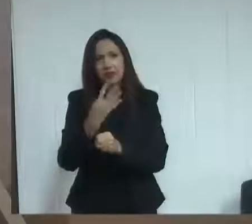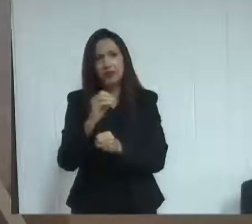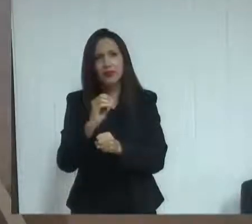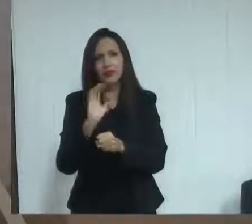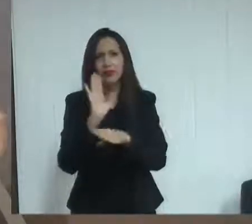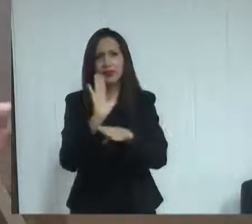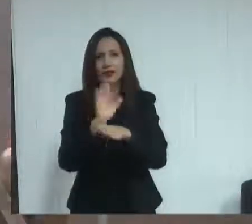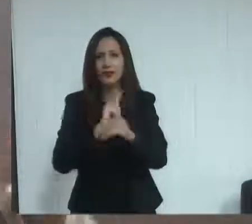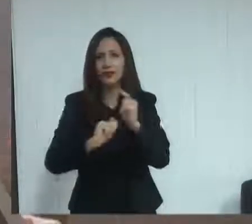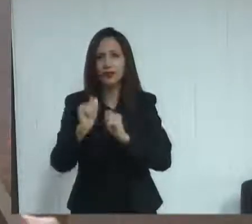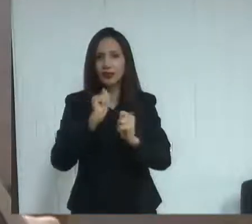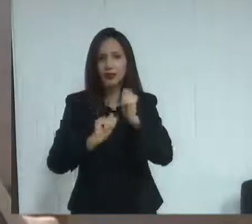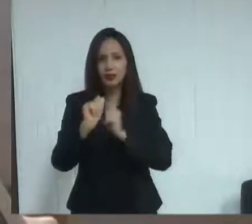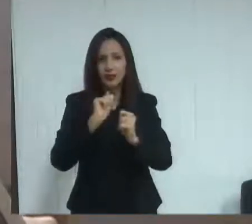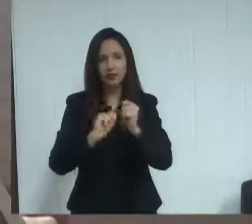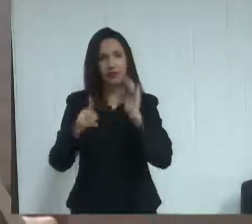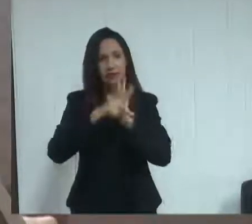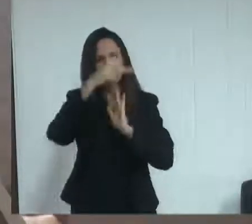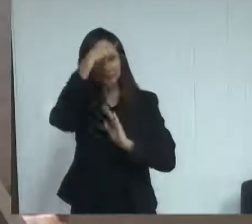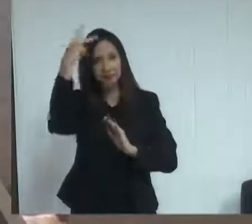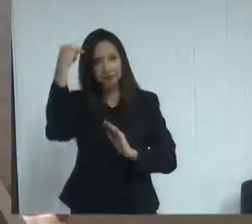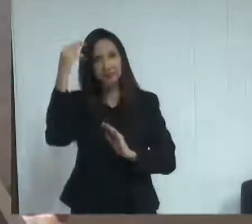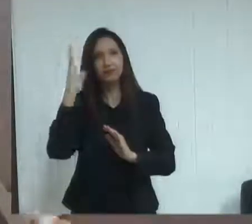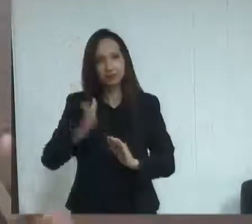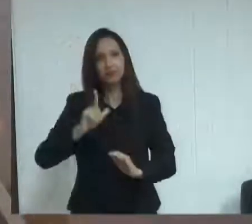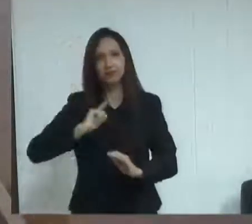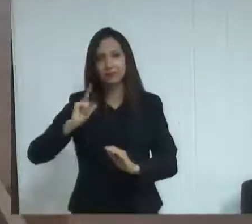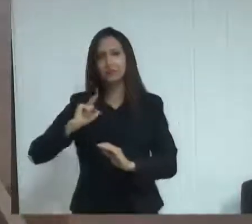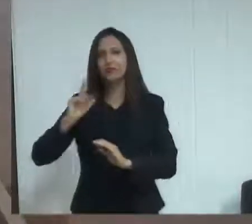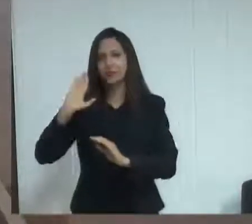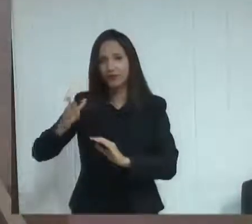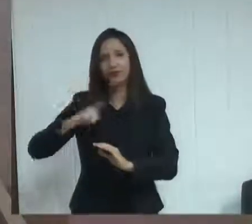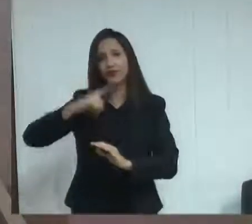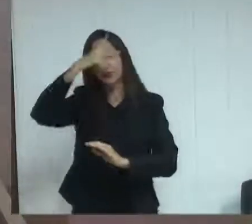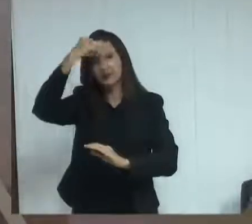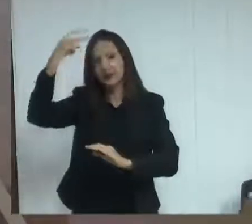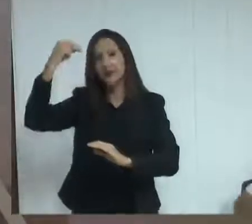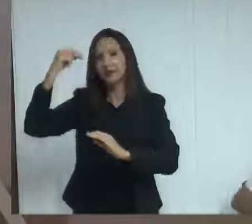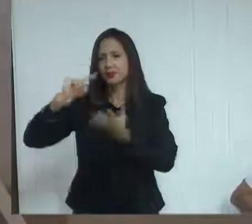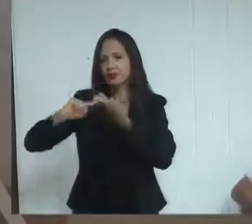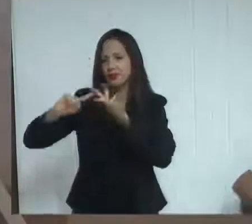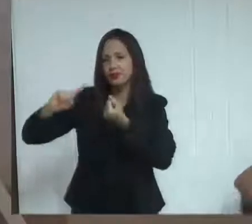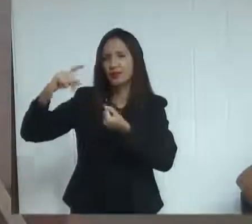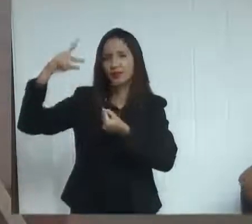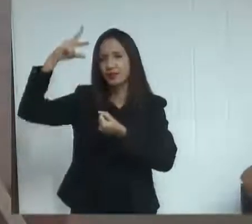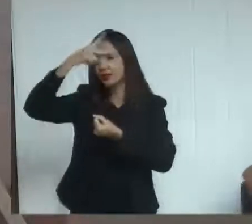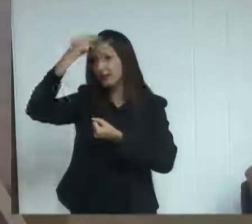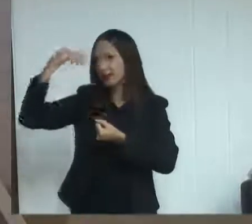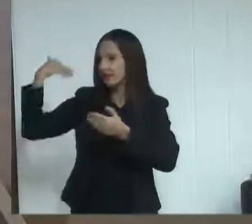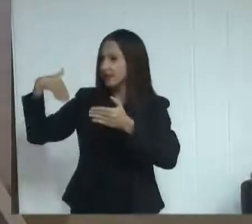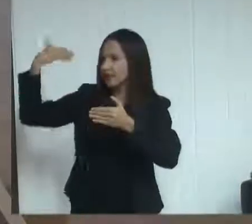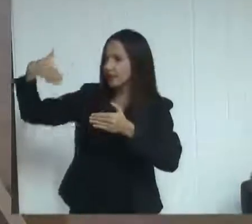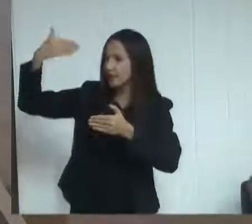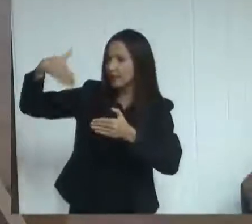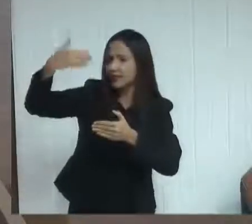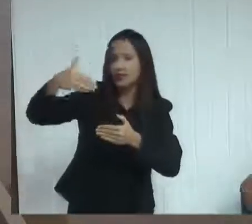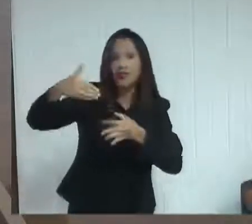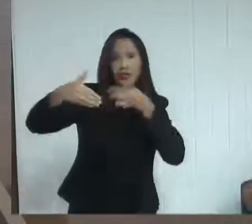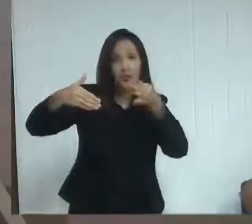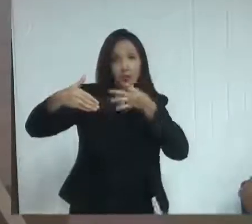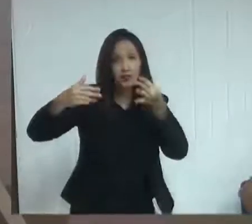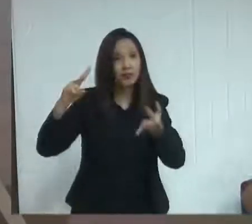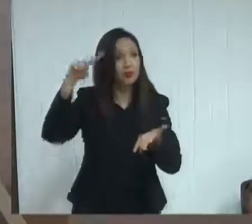assessor econômico-financeiro do município, passou por vários governos, todos sabem que é uma pessoa isenta, imparcial, foi ele que sugeriu e veio